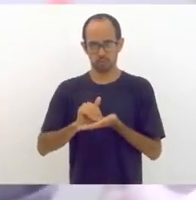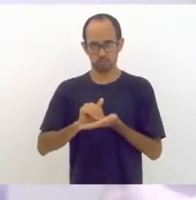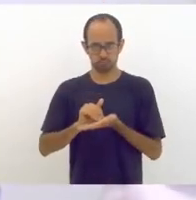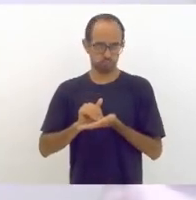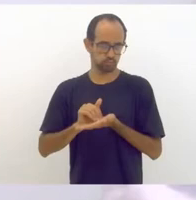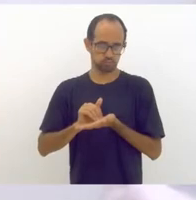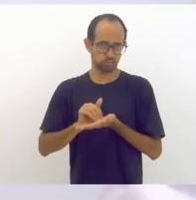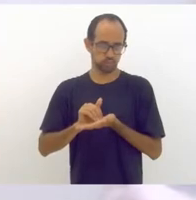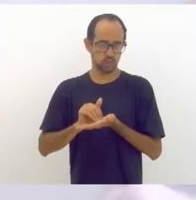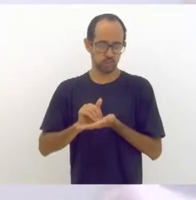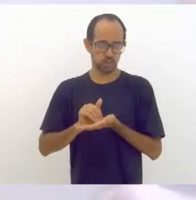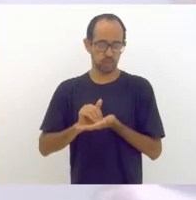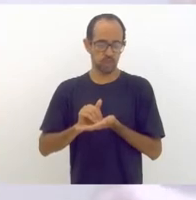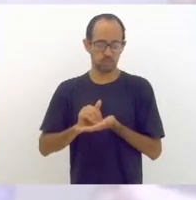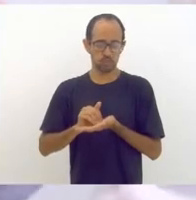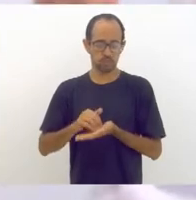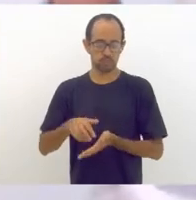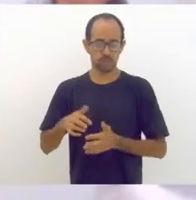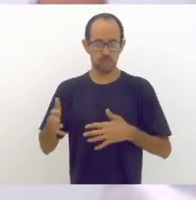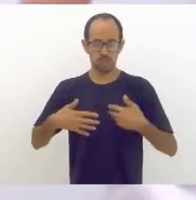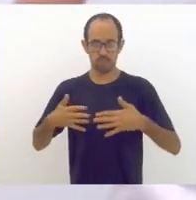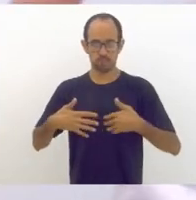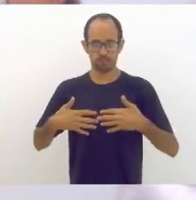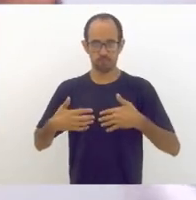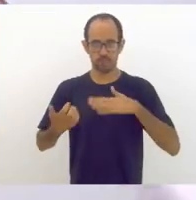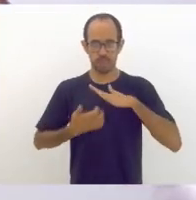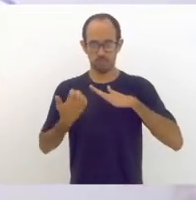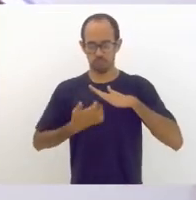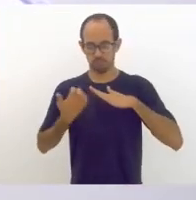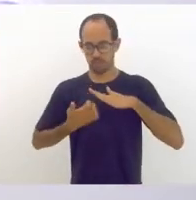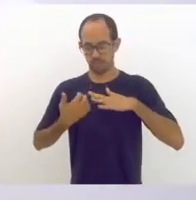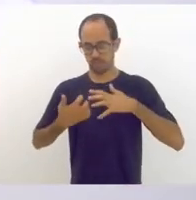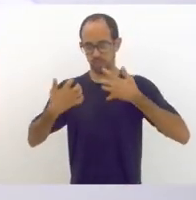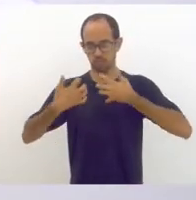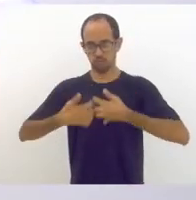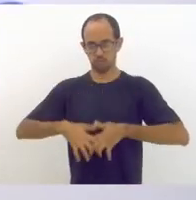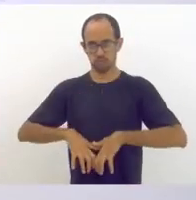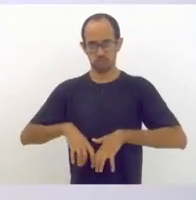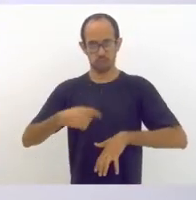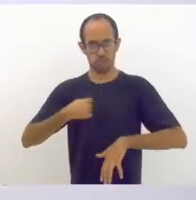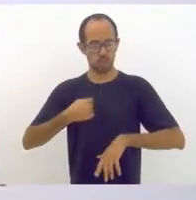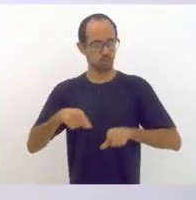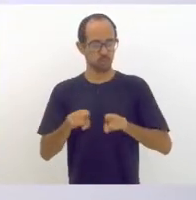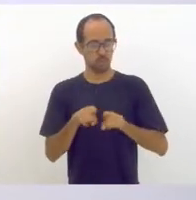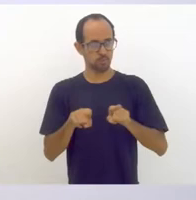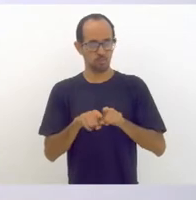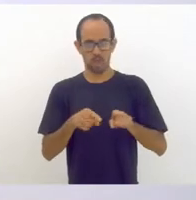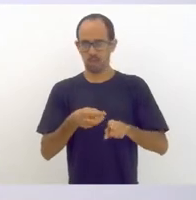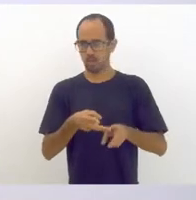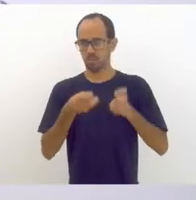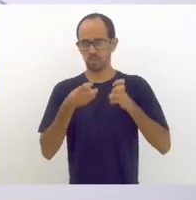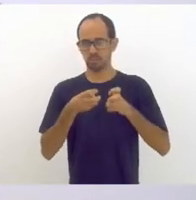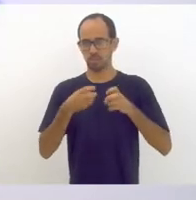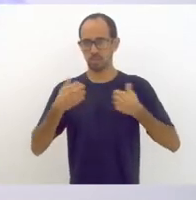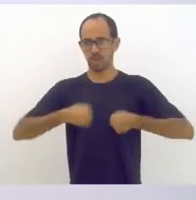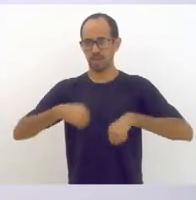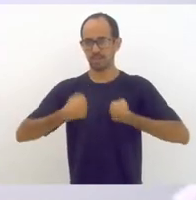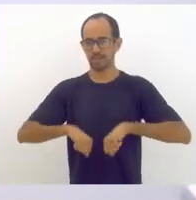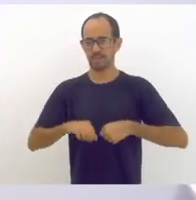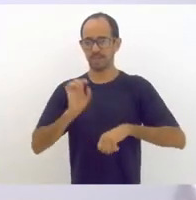a empresa funcionando. E eu também não vi uma demanda específica na sua fala, né? Então, assim, eu não vi,